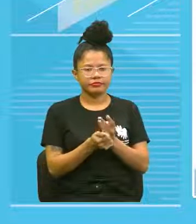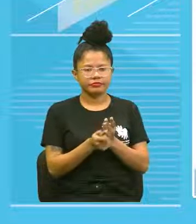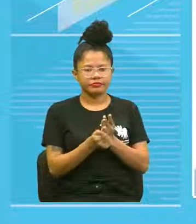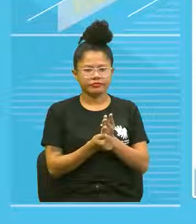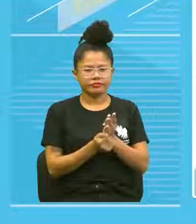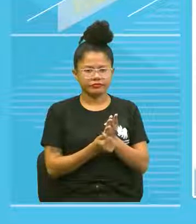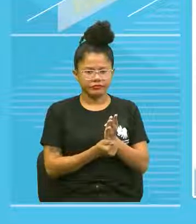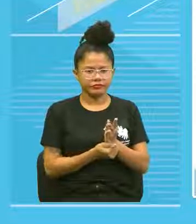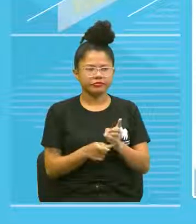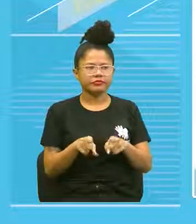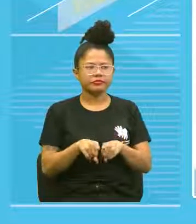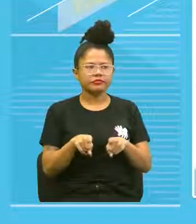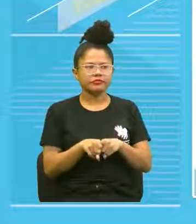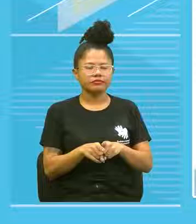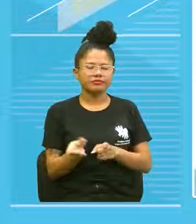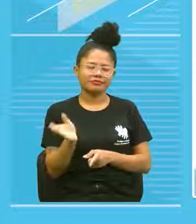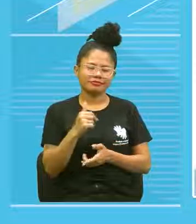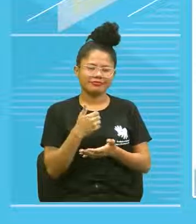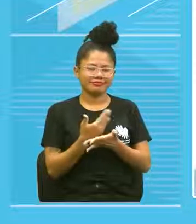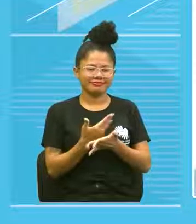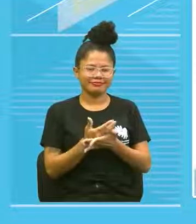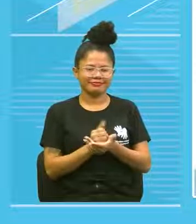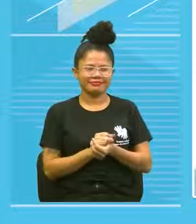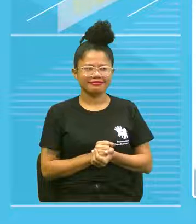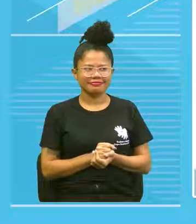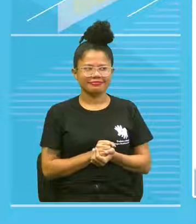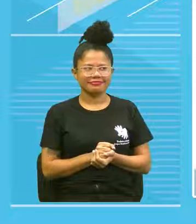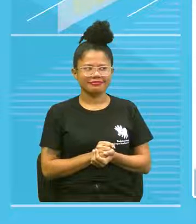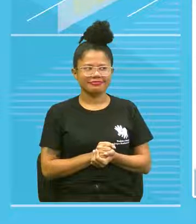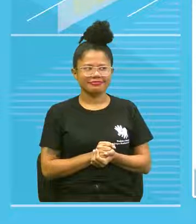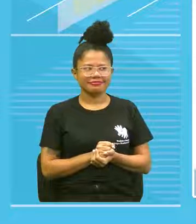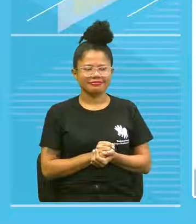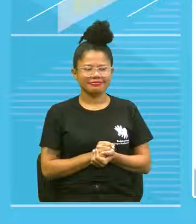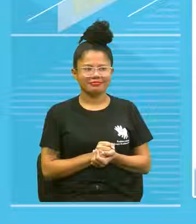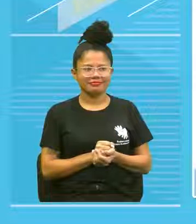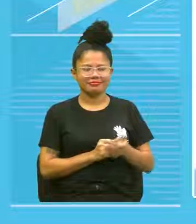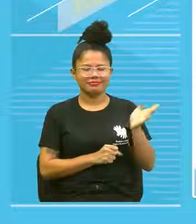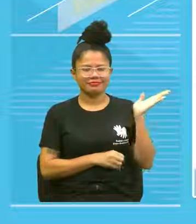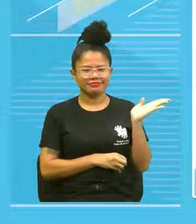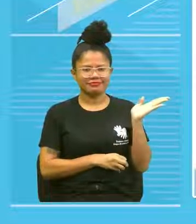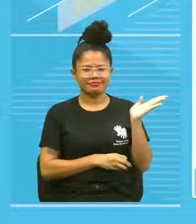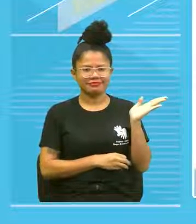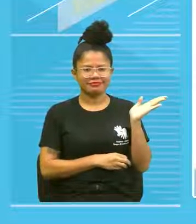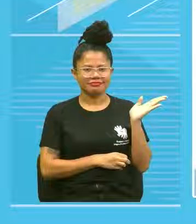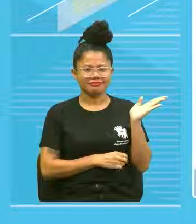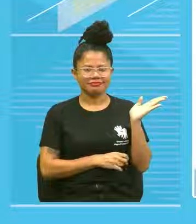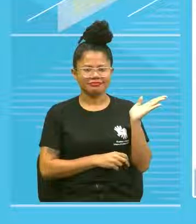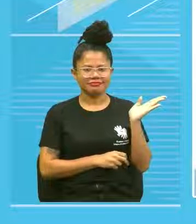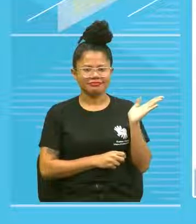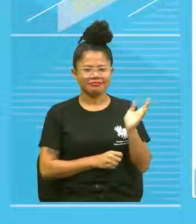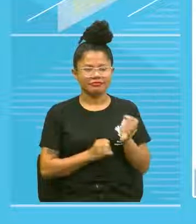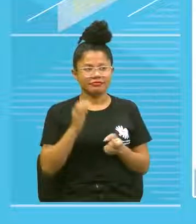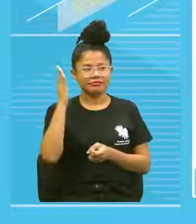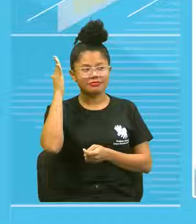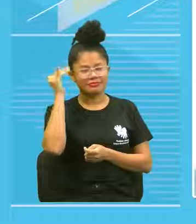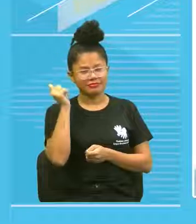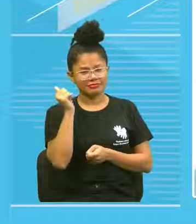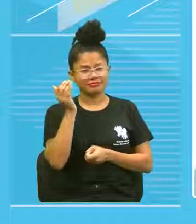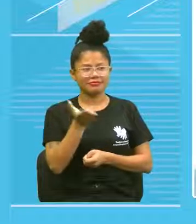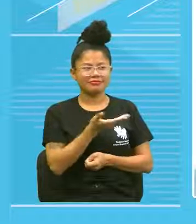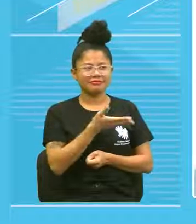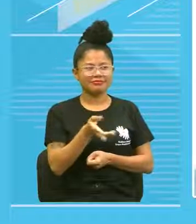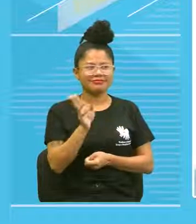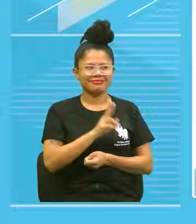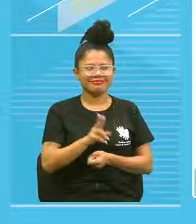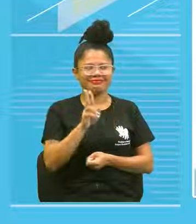Milho vamos lá o professor ou o etanol uau Eu sei cara ele